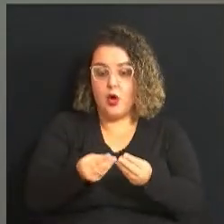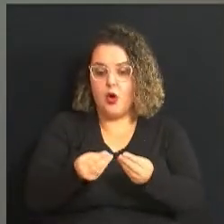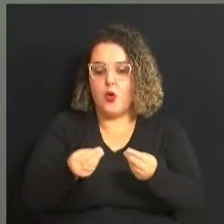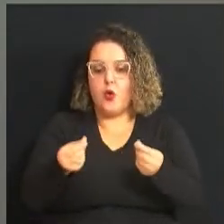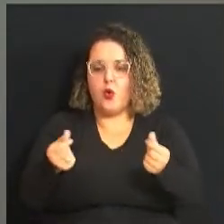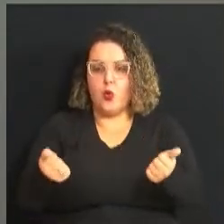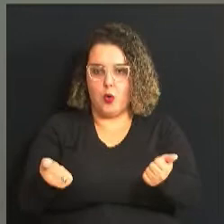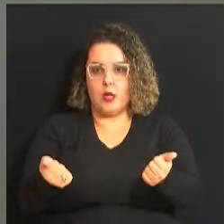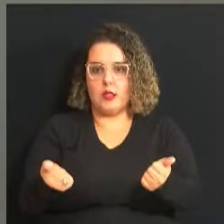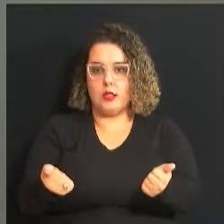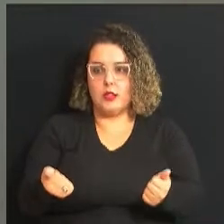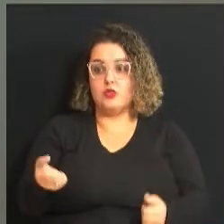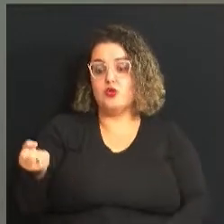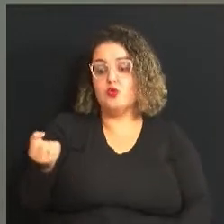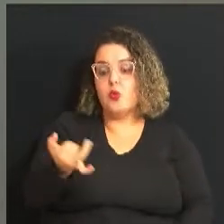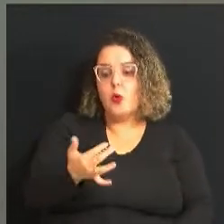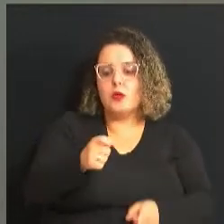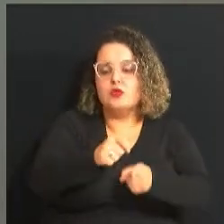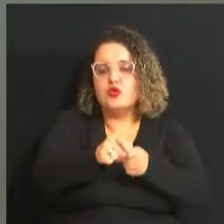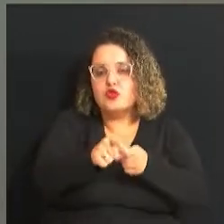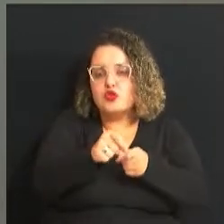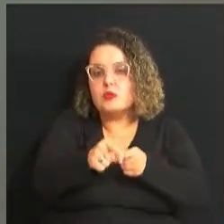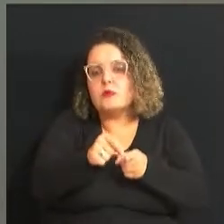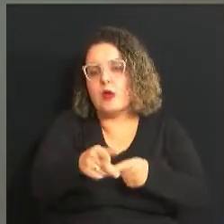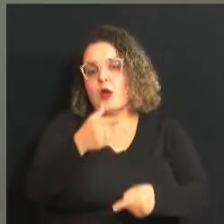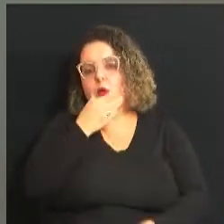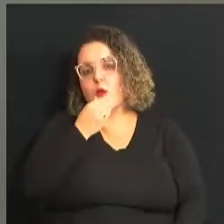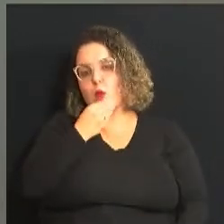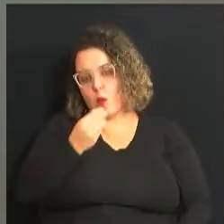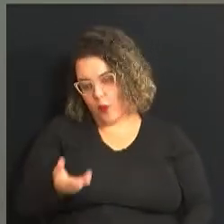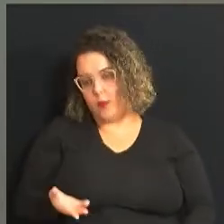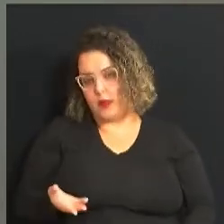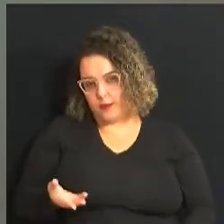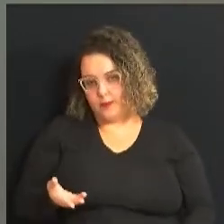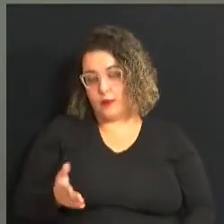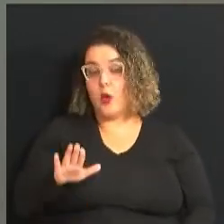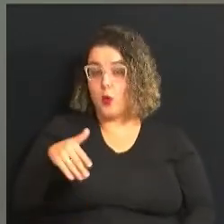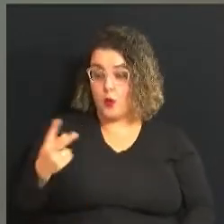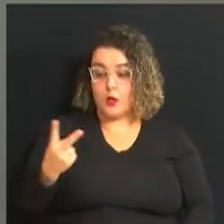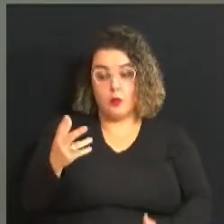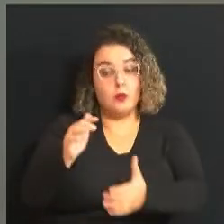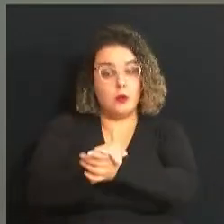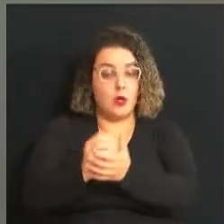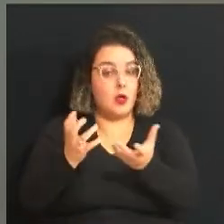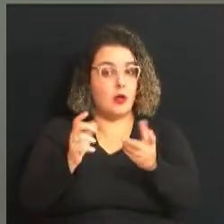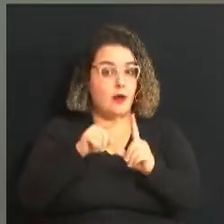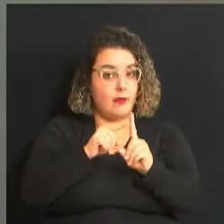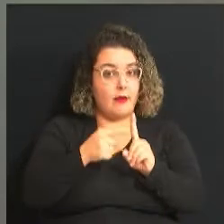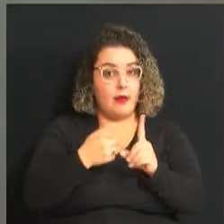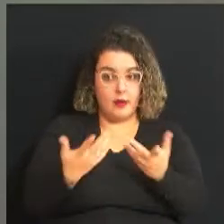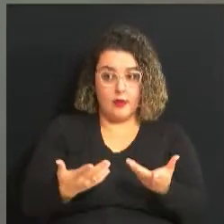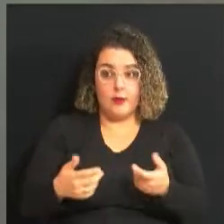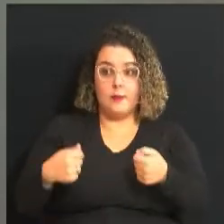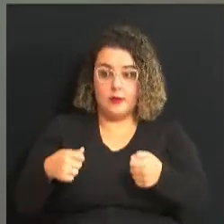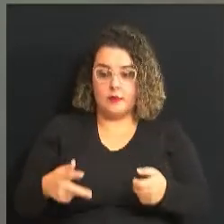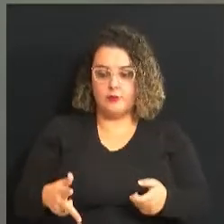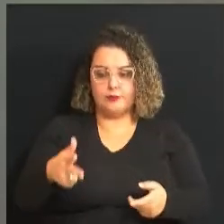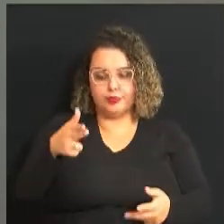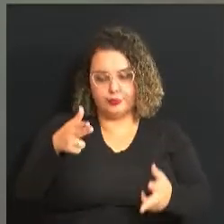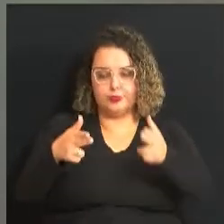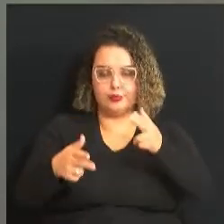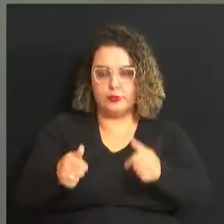a quantidade de espermatozoide no homem. Então, é necessário, quando o casal quer engravidar, deve-se cortar a bebida